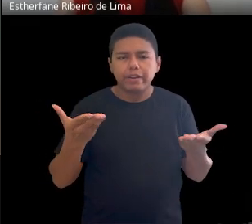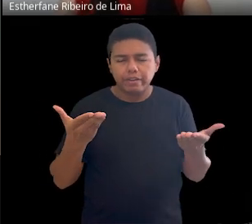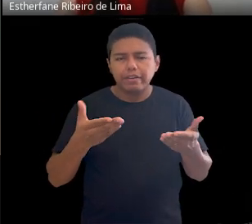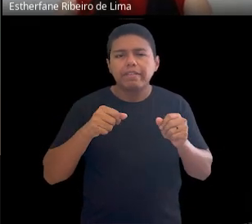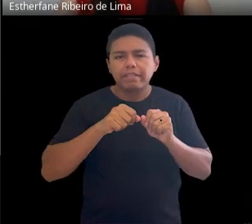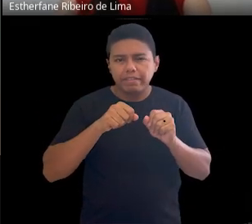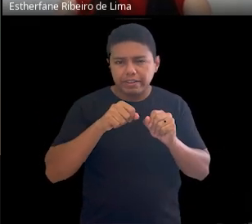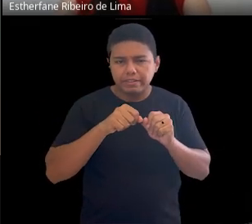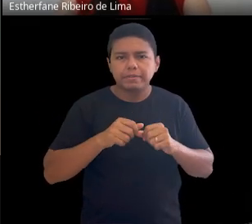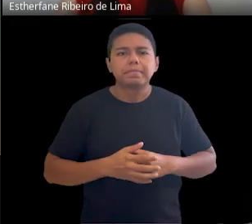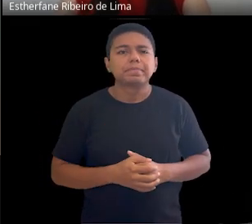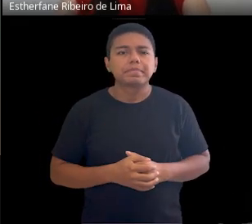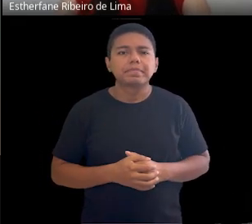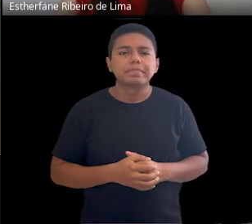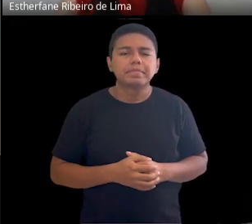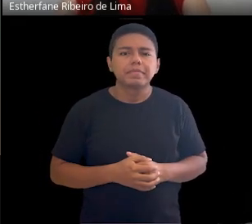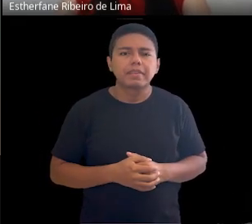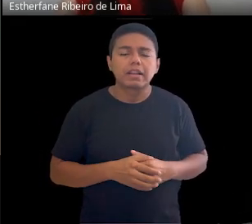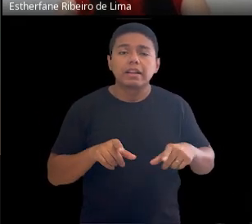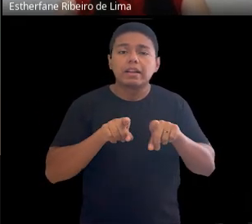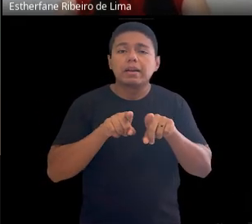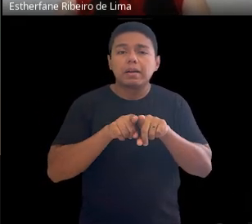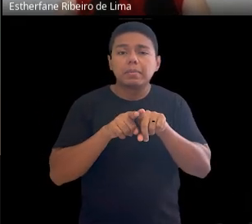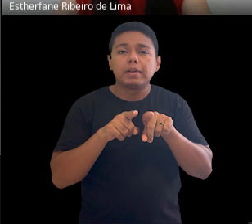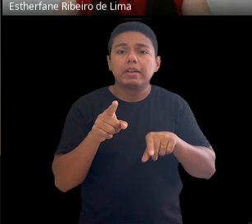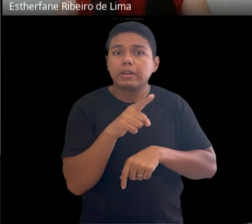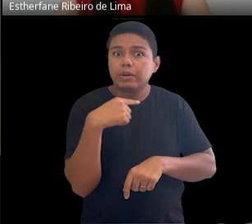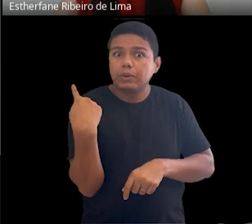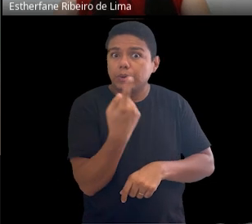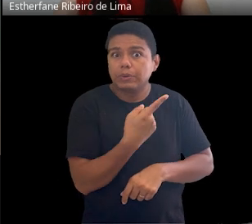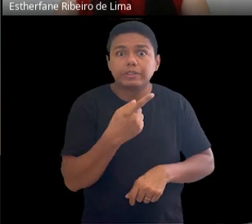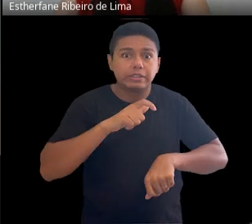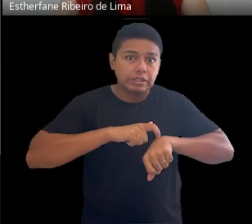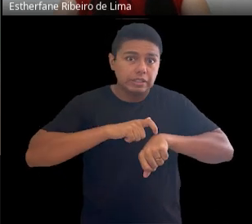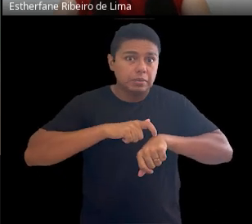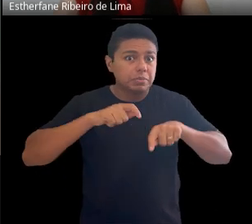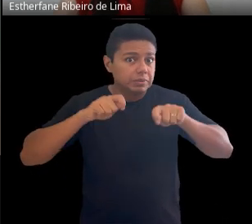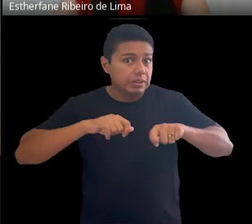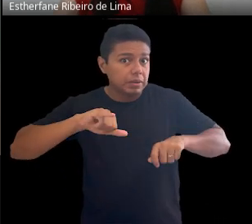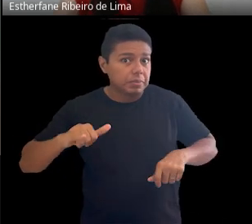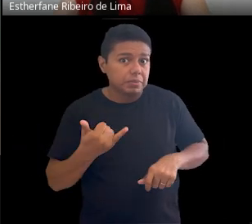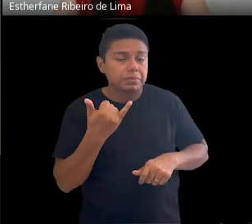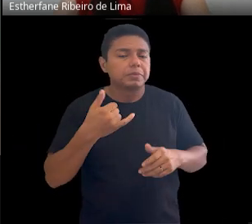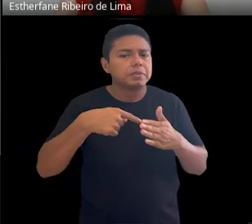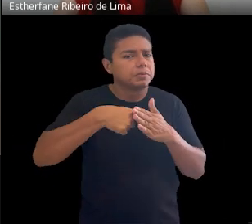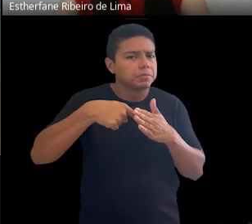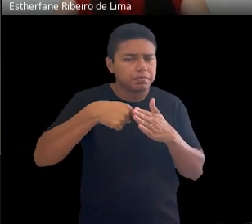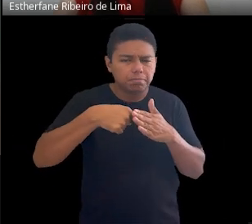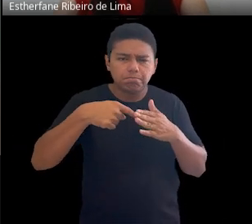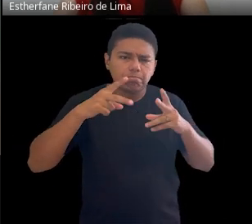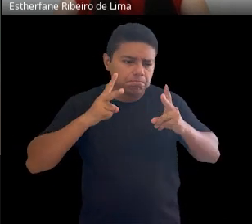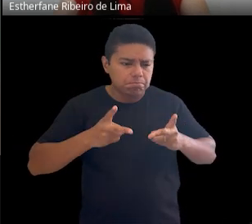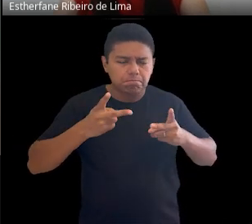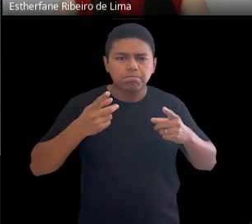não, nós temos que pegar todo o tempo oportuno para realizar esses exames. E não vai induzir